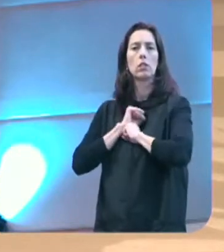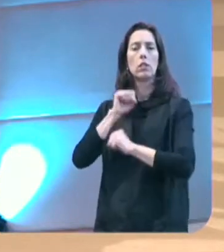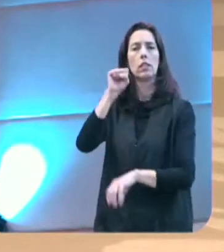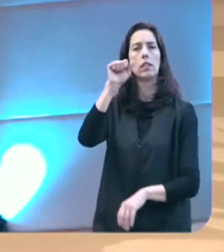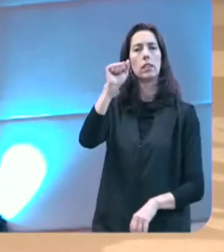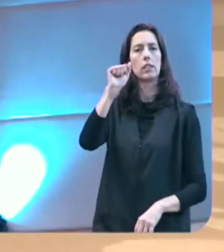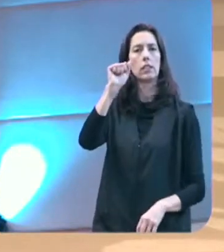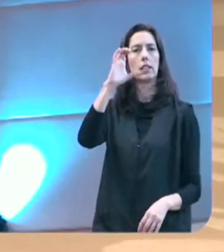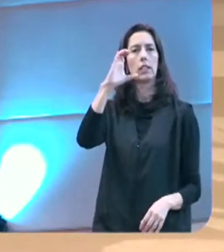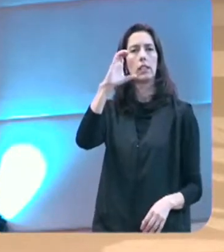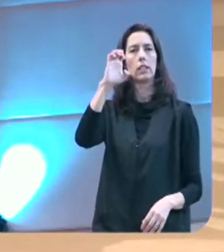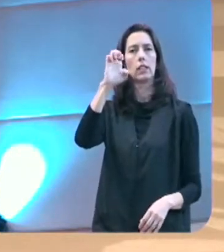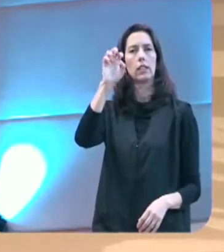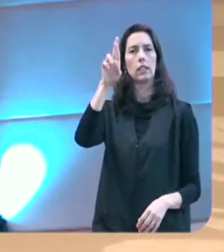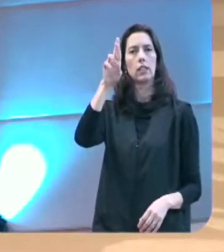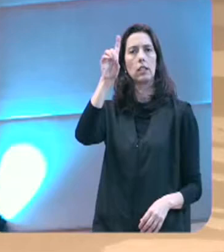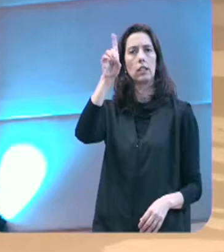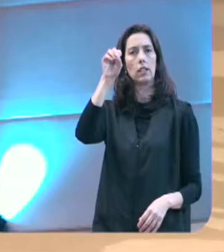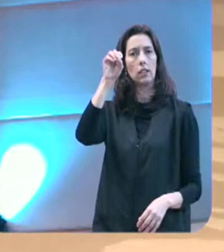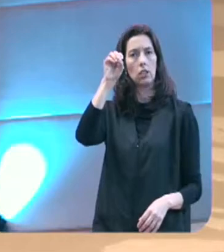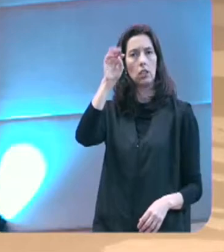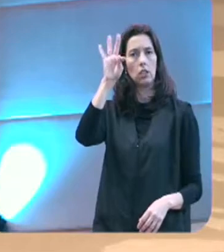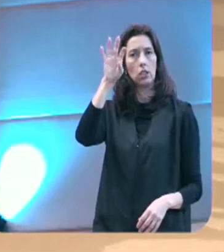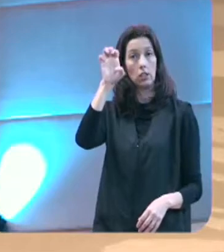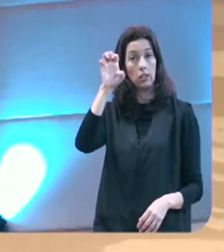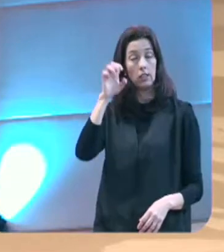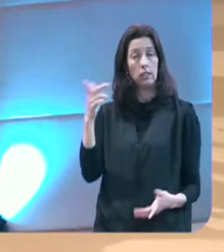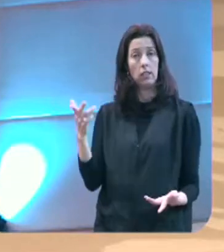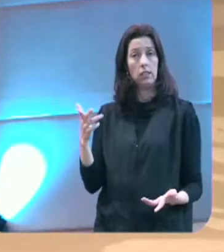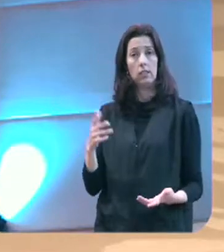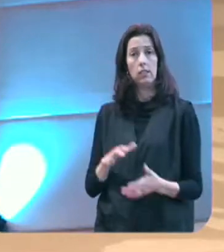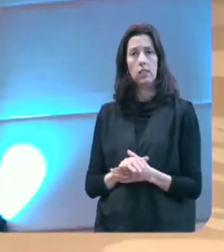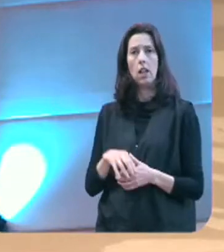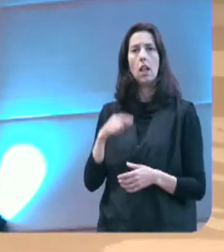Quando Jesus lhes diz isto, eles estavam leprosos.